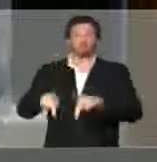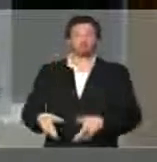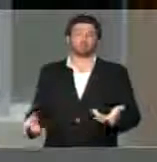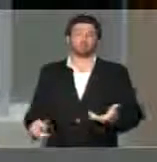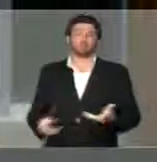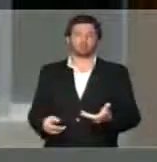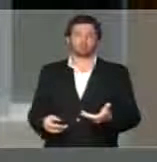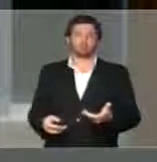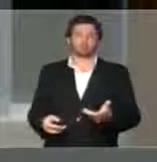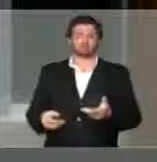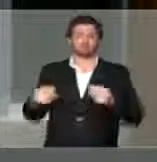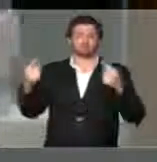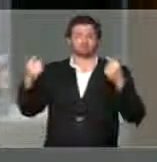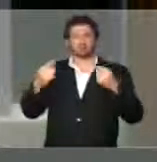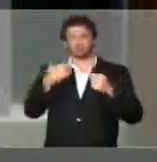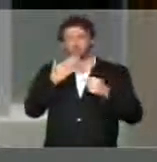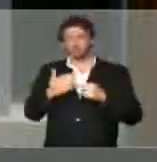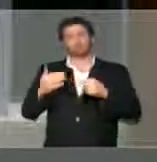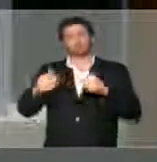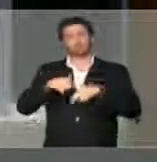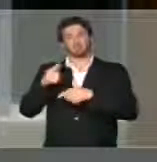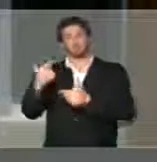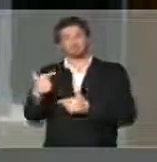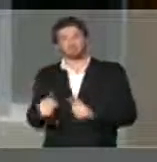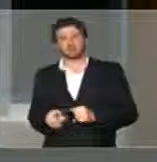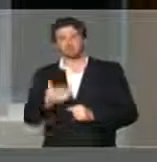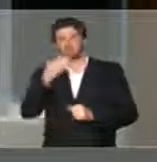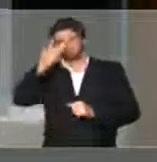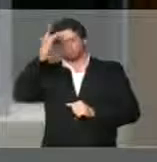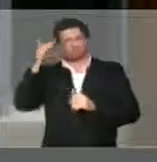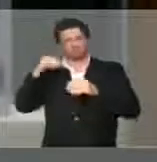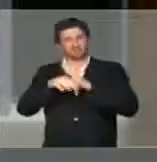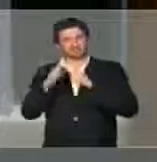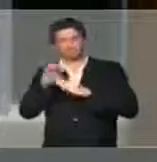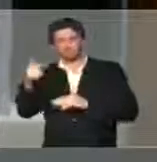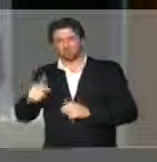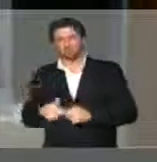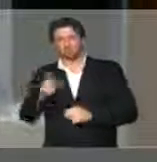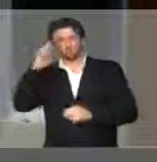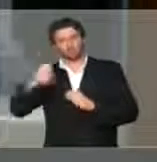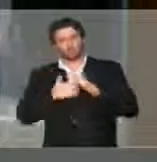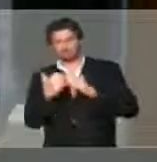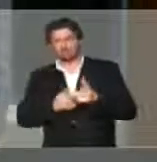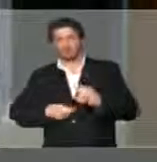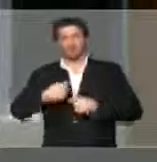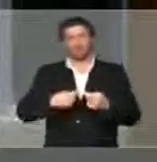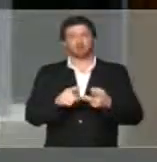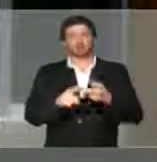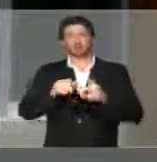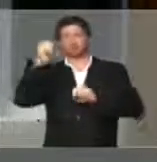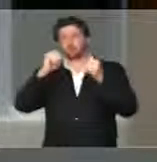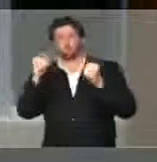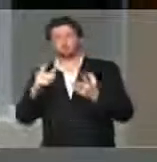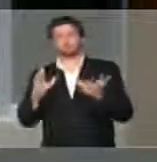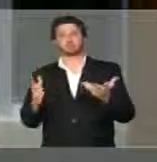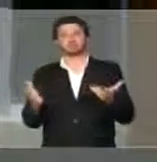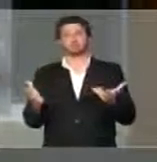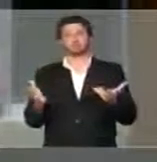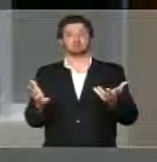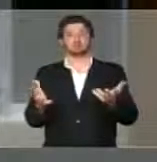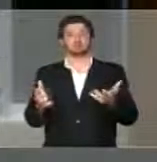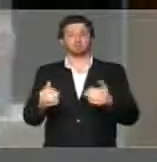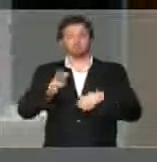o trabalhador, com a dona de casa, com o empresário, com o comerciante, com o industrial,